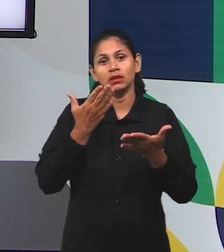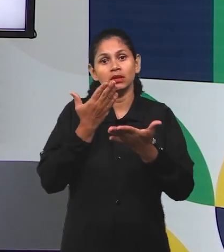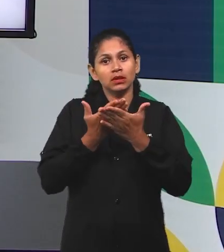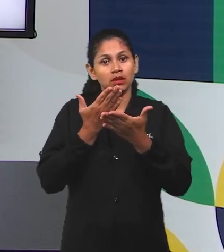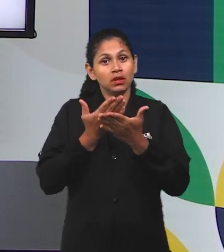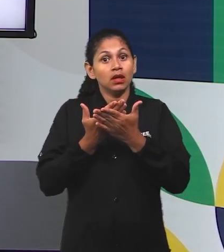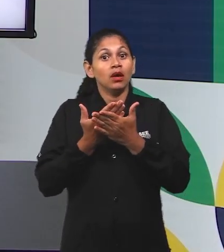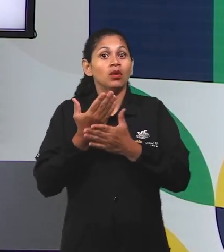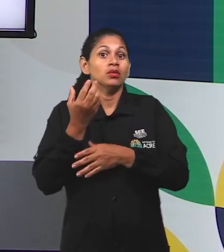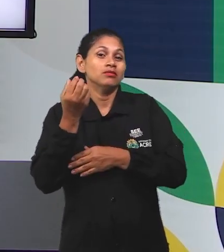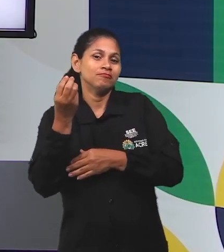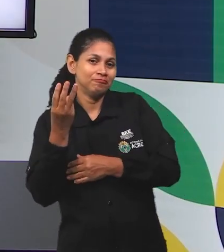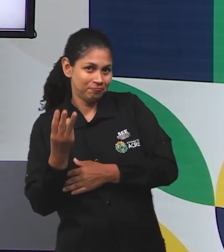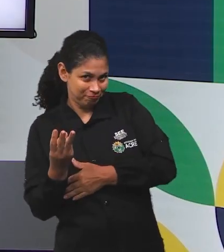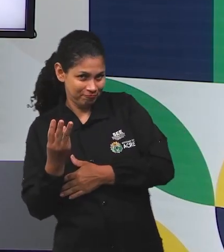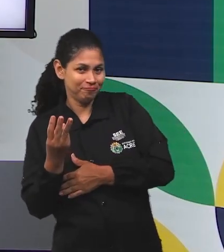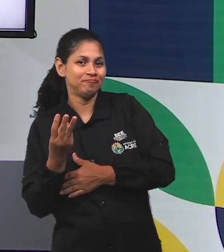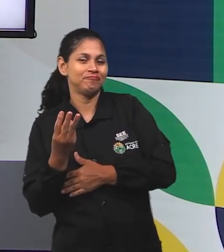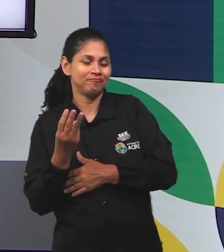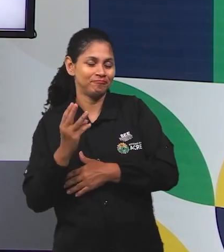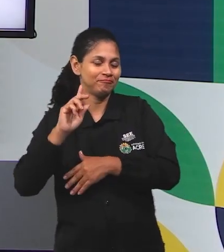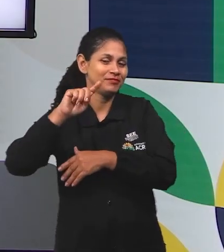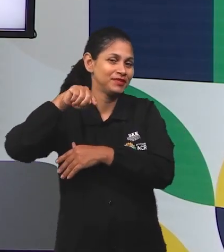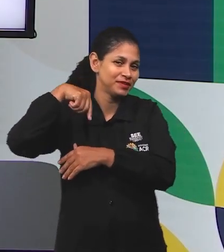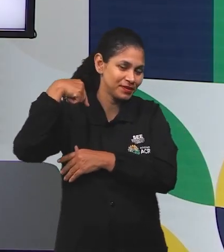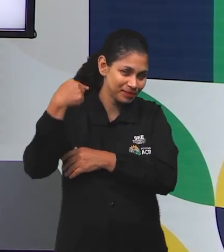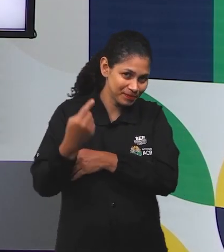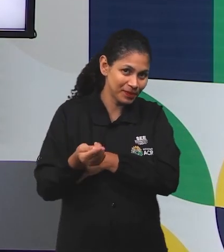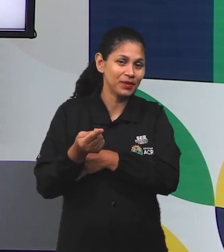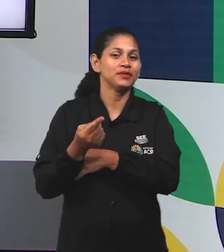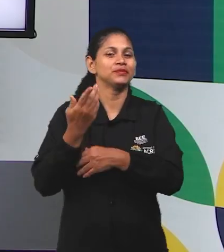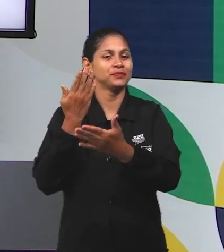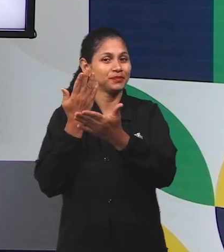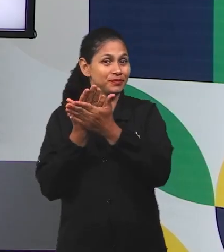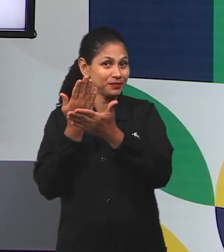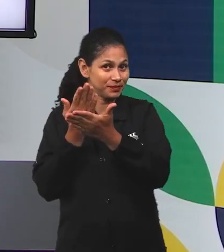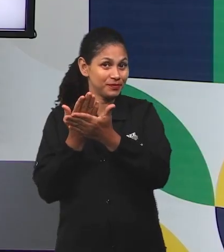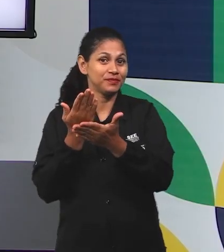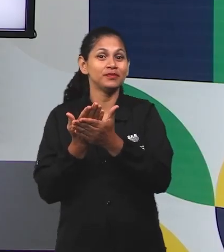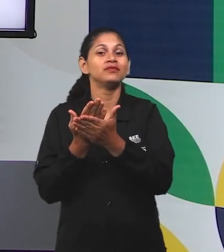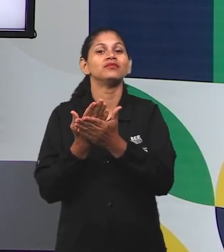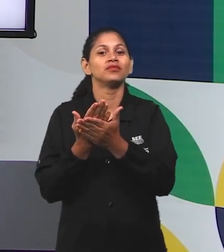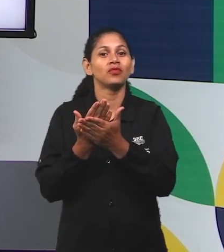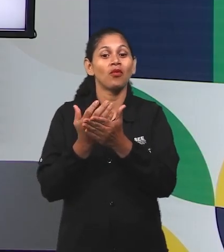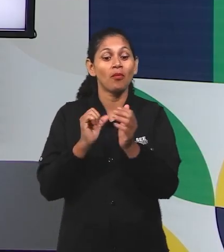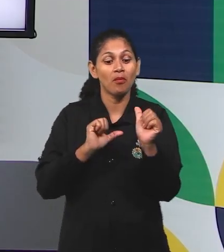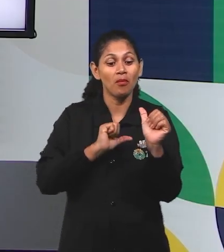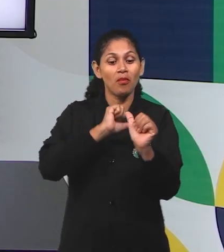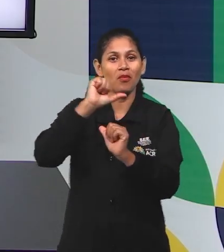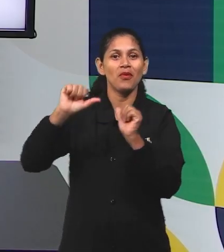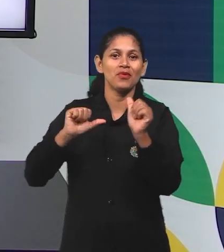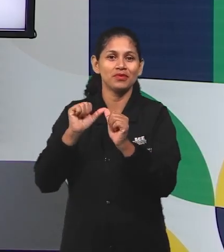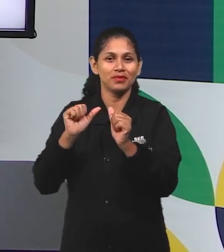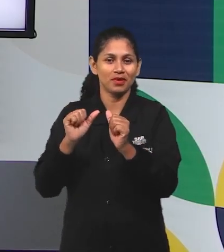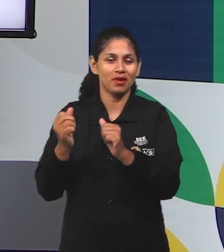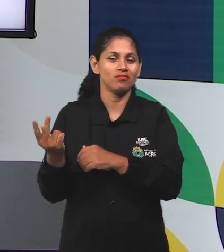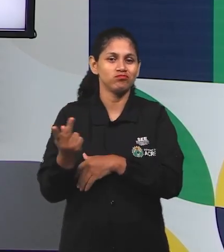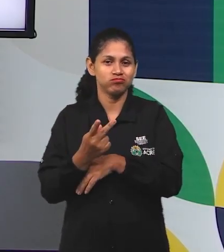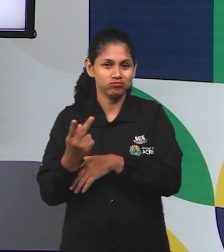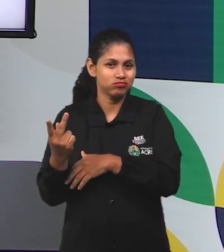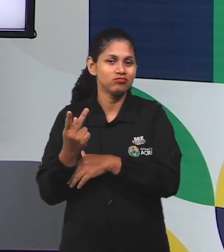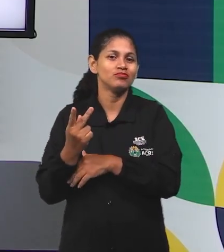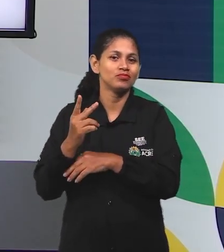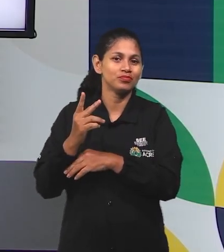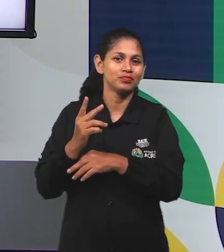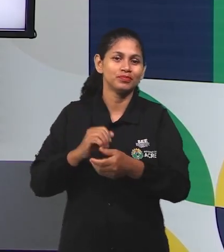número 3, ok? Quando nós vamos estudar sobre conversão entre unidades